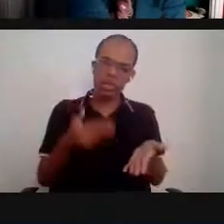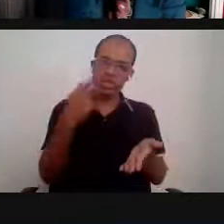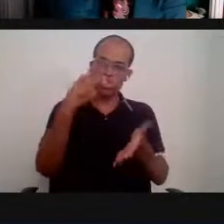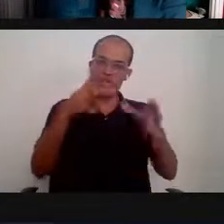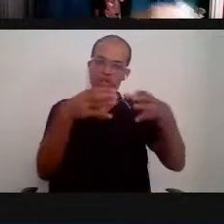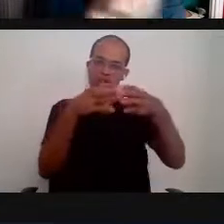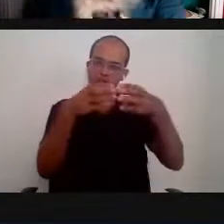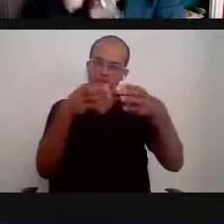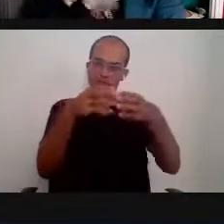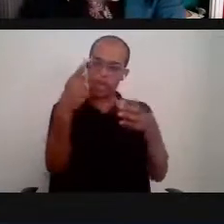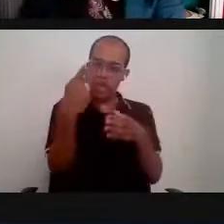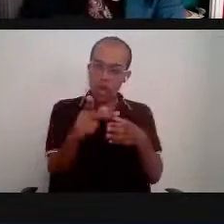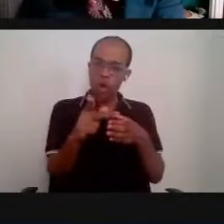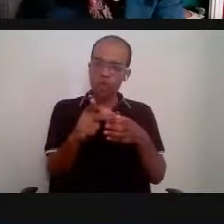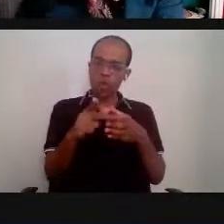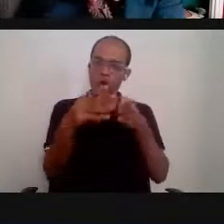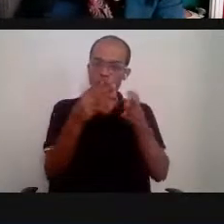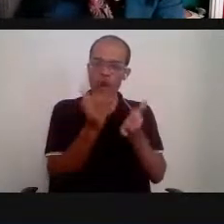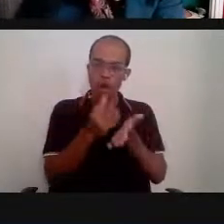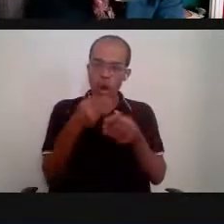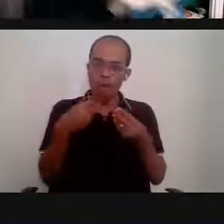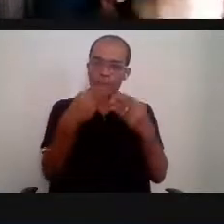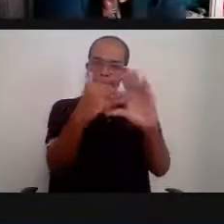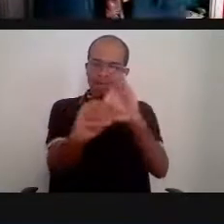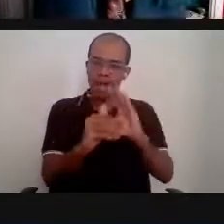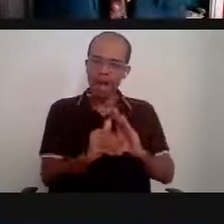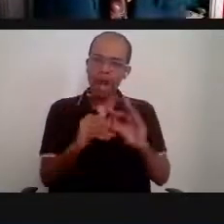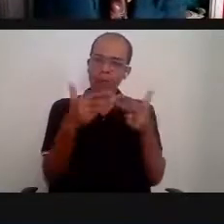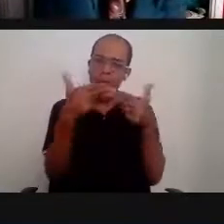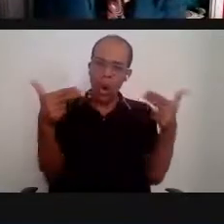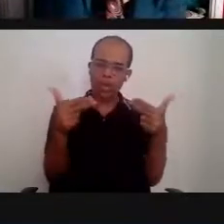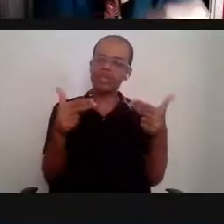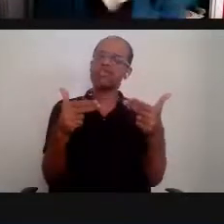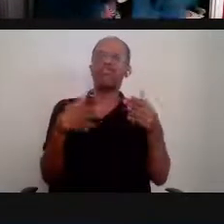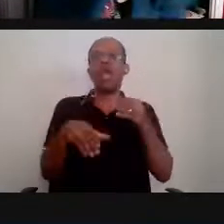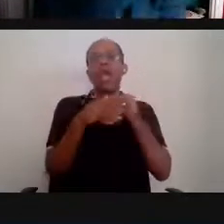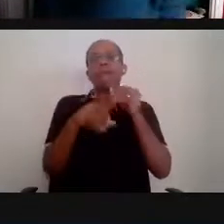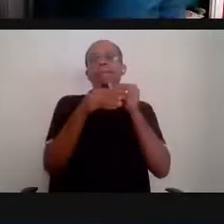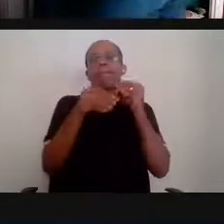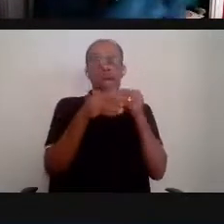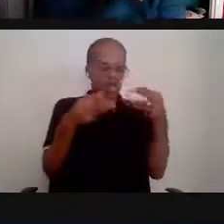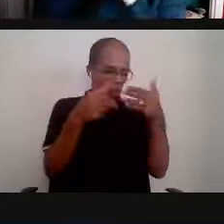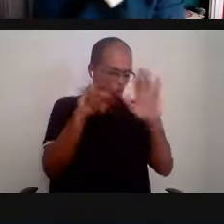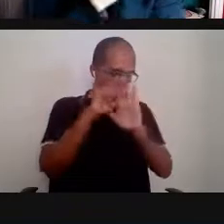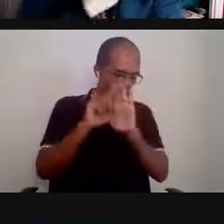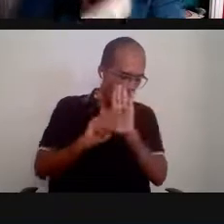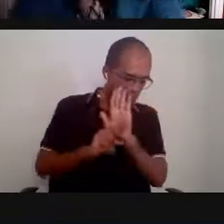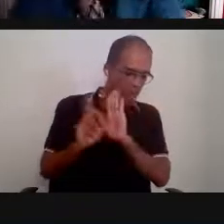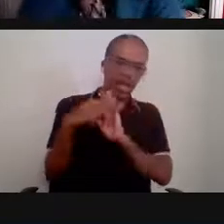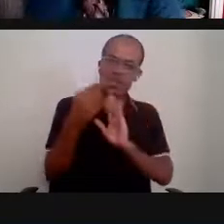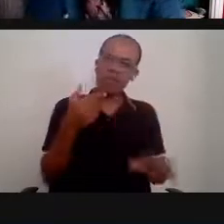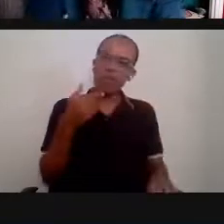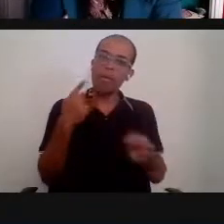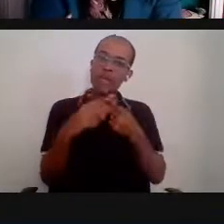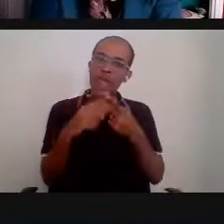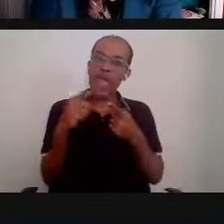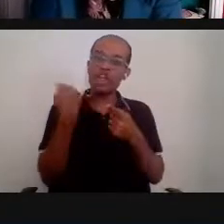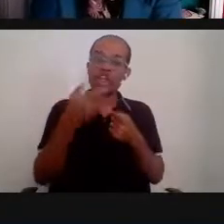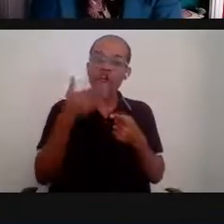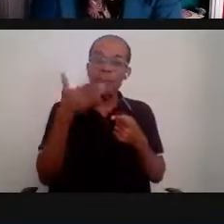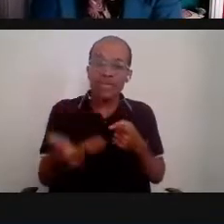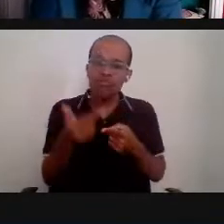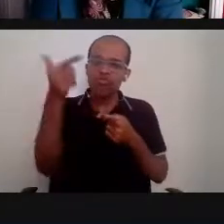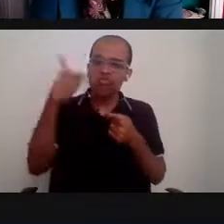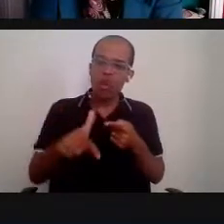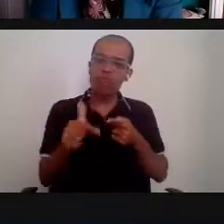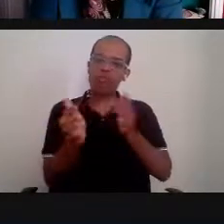equipe um pedido de emendas que a gente fez, uma nota técnica que nós fizemos, porque a gente está pedindo que seja restaurado o Comitê Gestor da